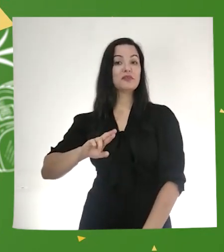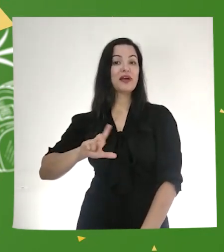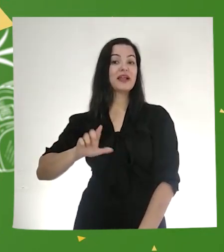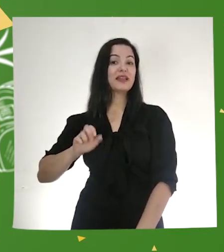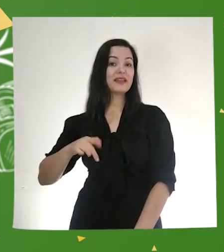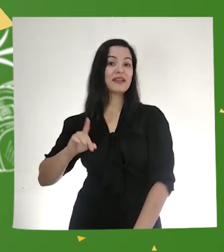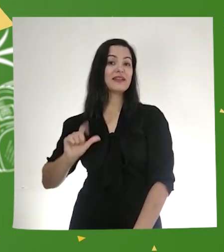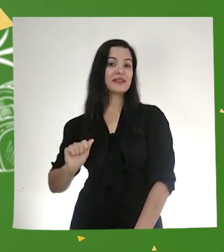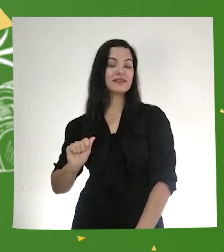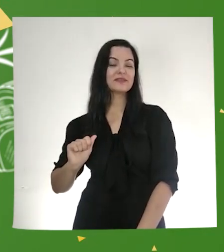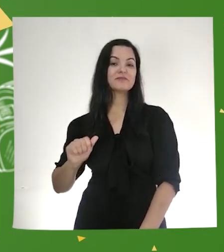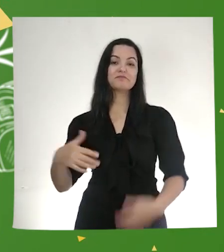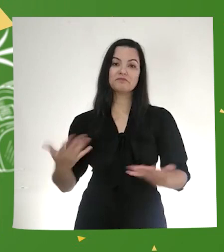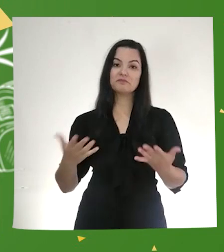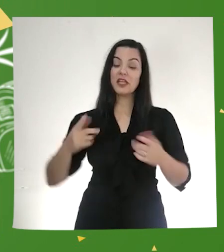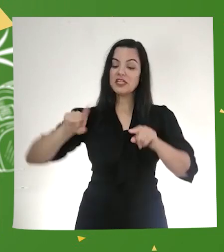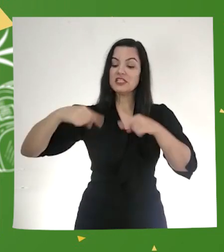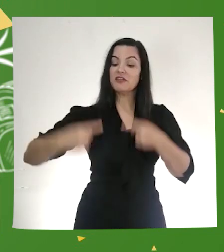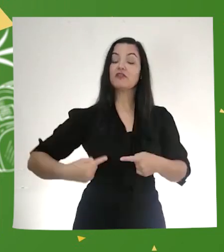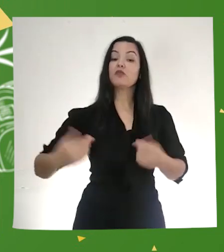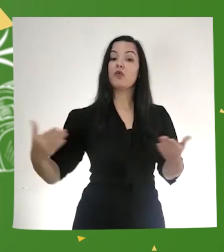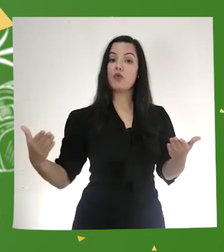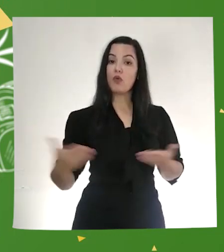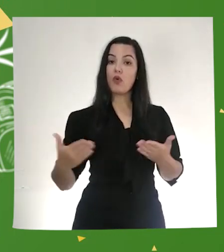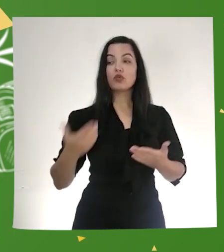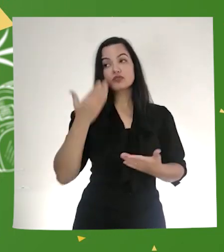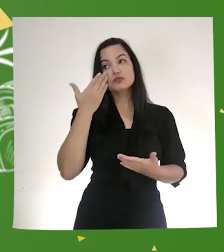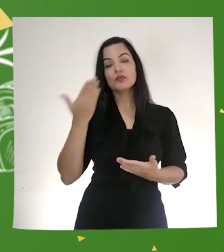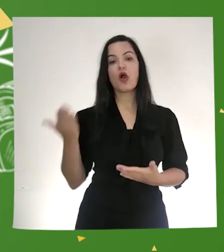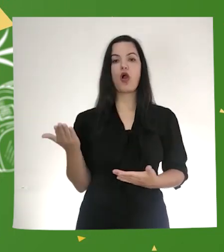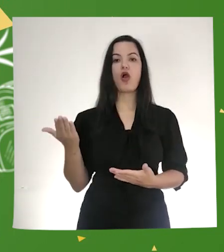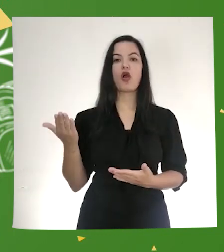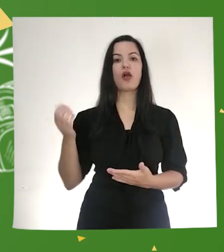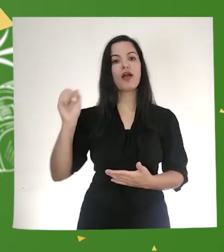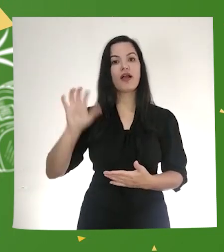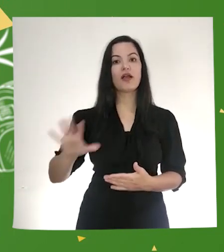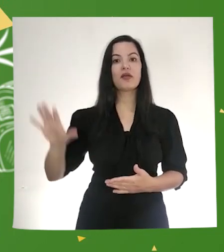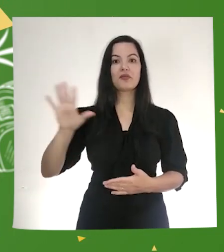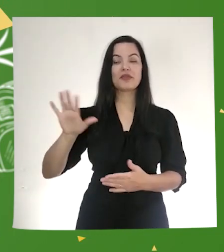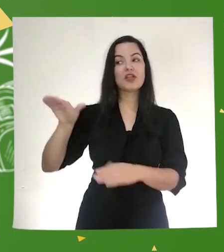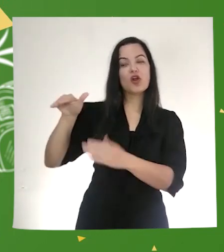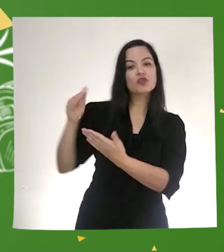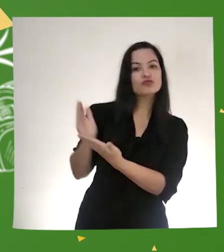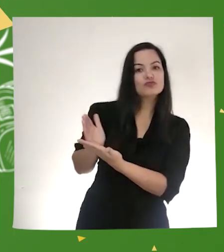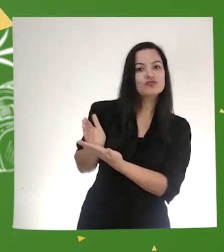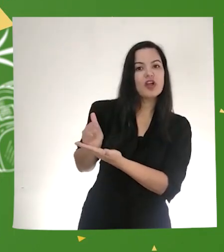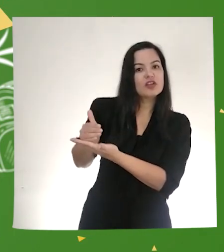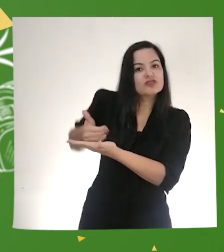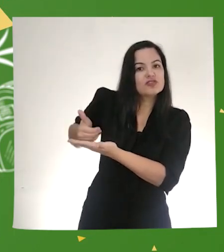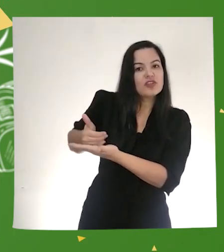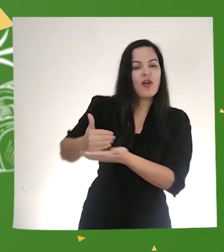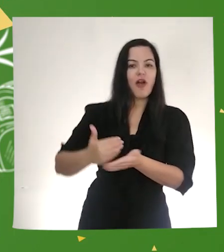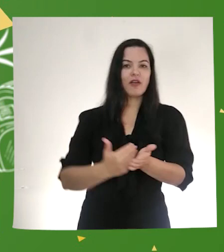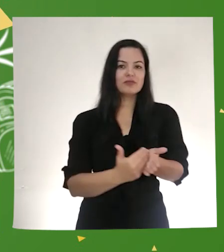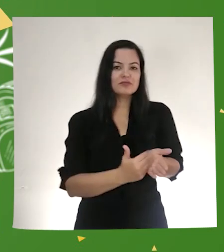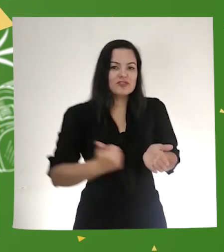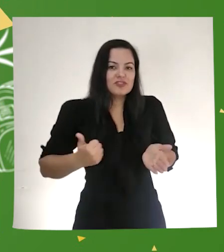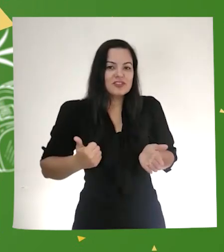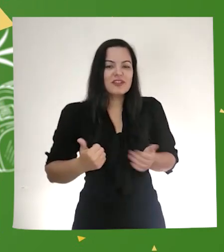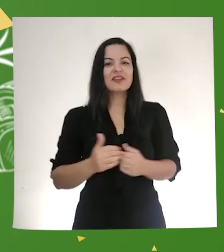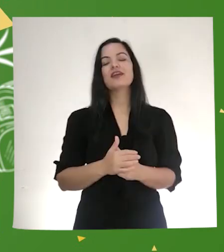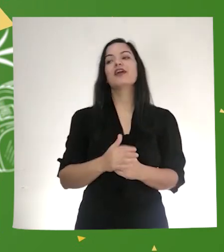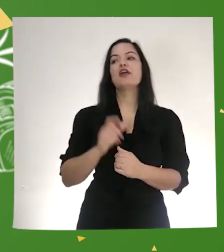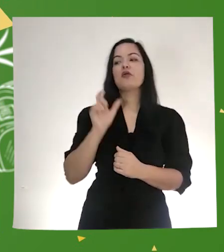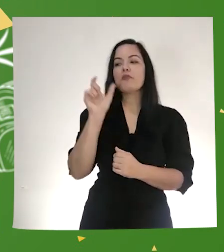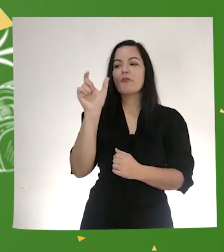meu desafio, olha a imagem que está do lado. A Pro retirou algumas